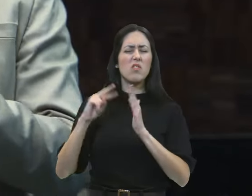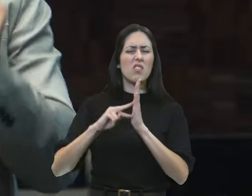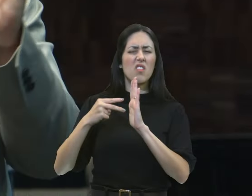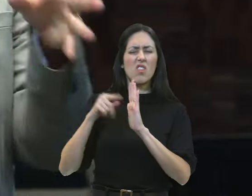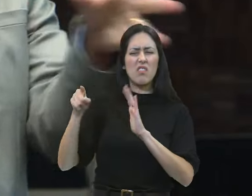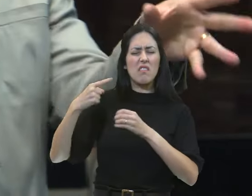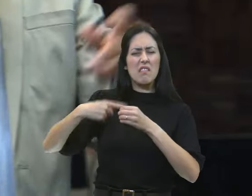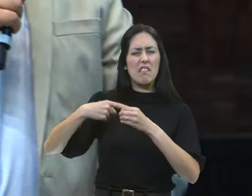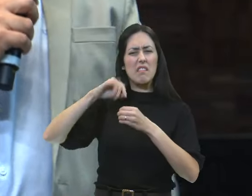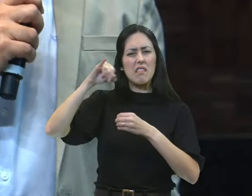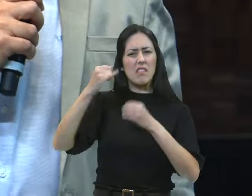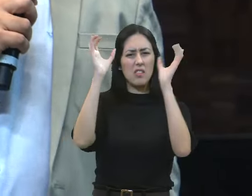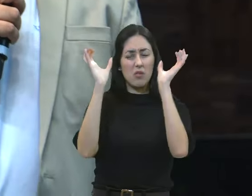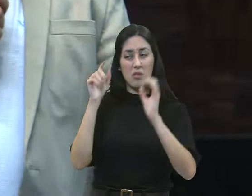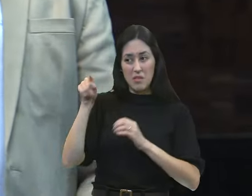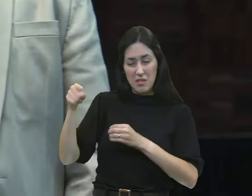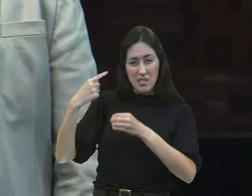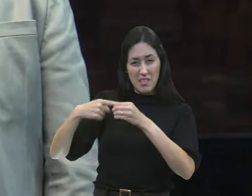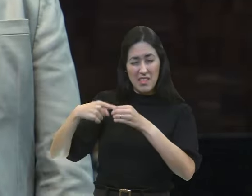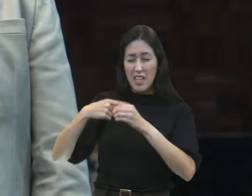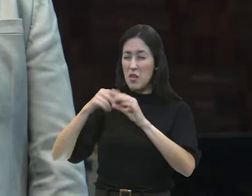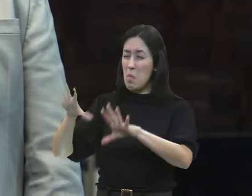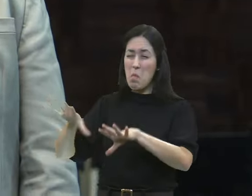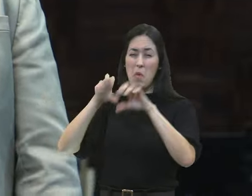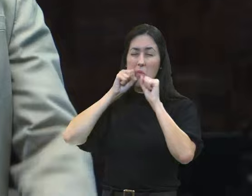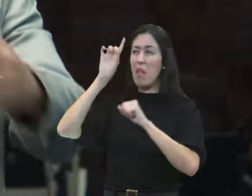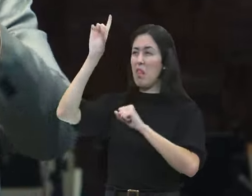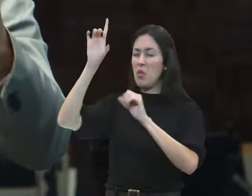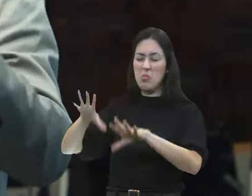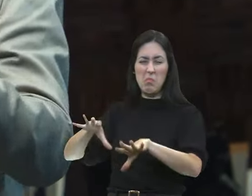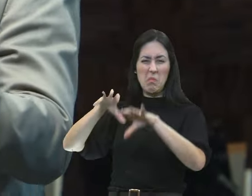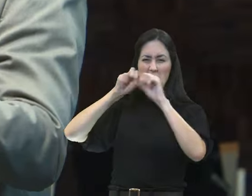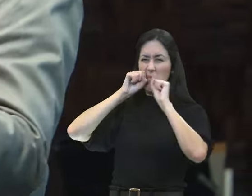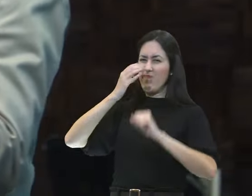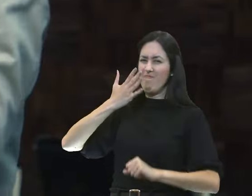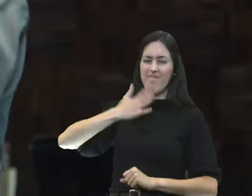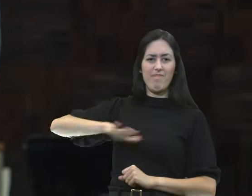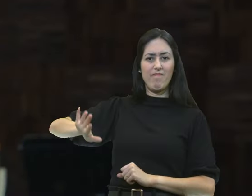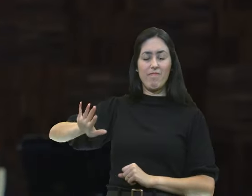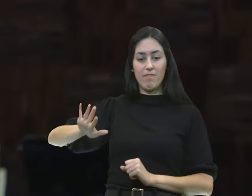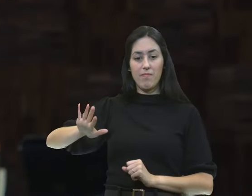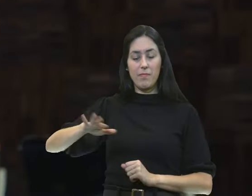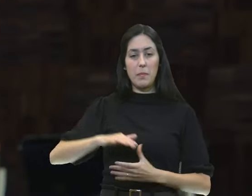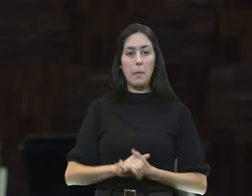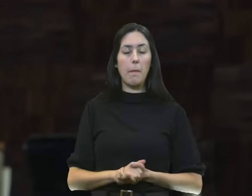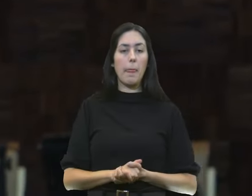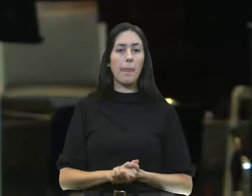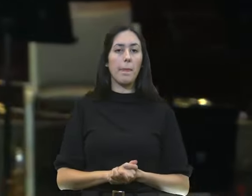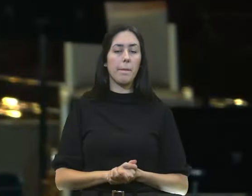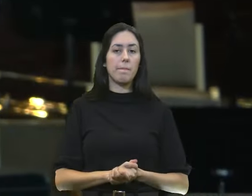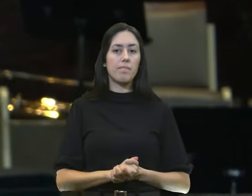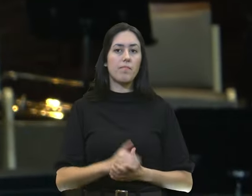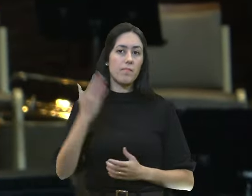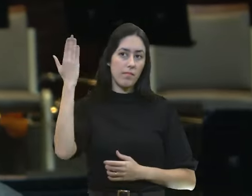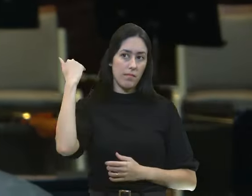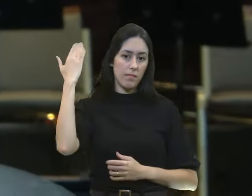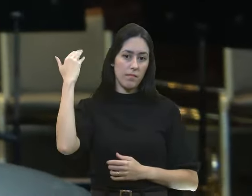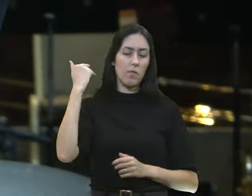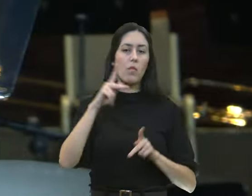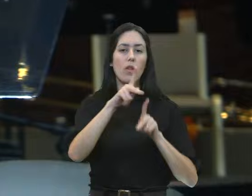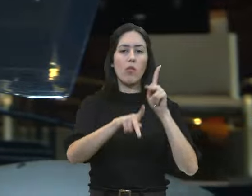cidade condenada e amaldiçoada pelo próprio Deus. Lá no tempo da entrada do povo